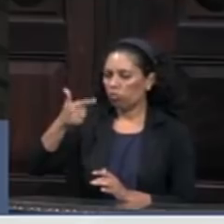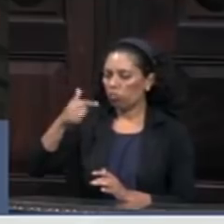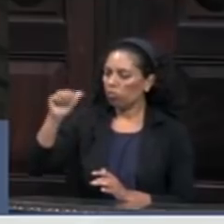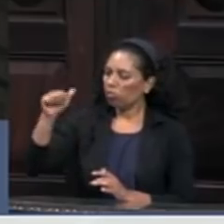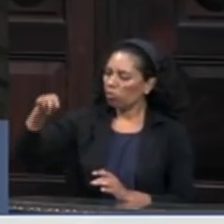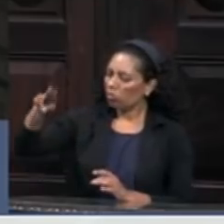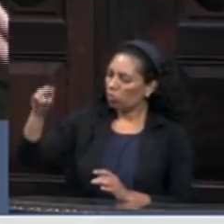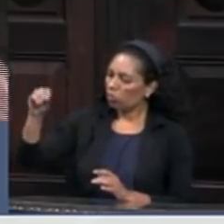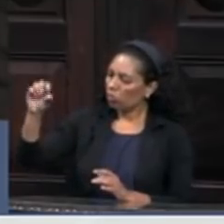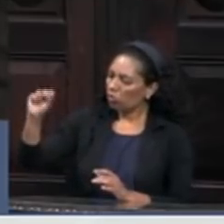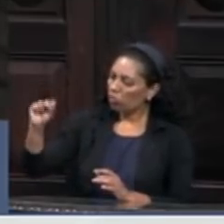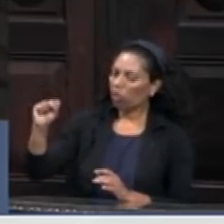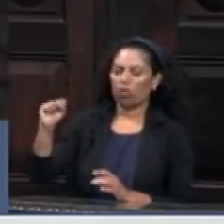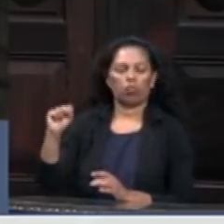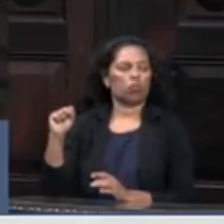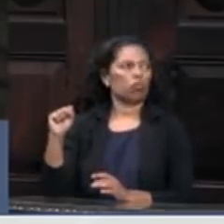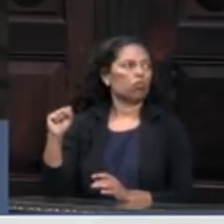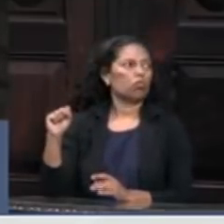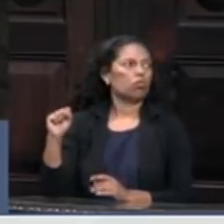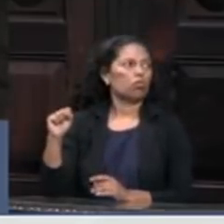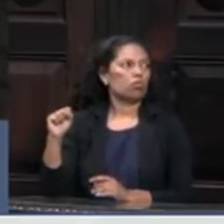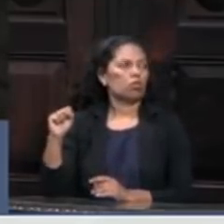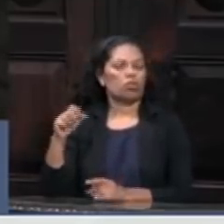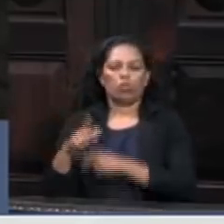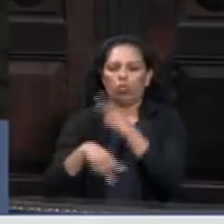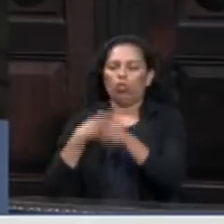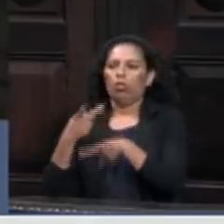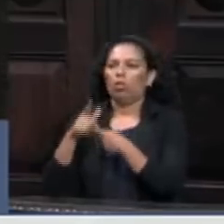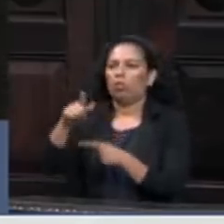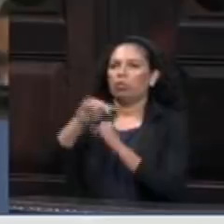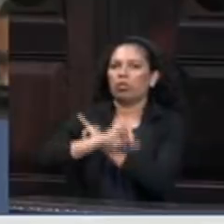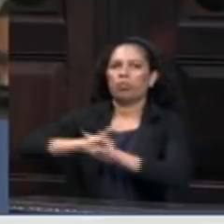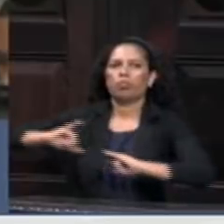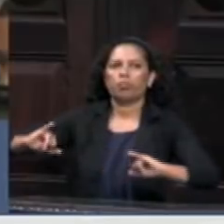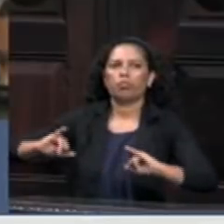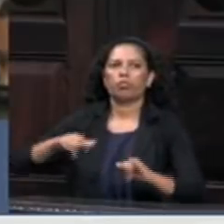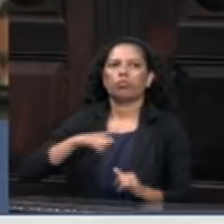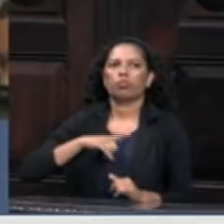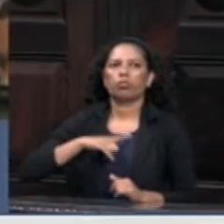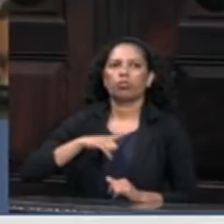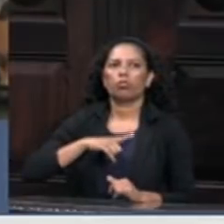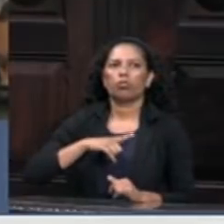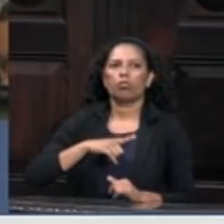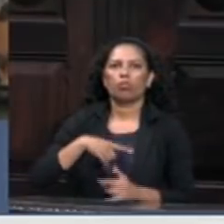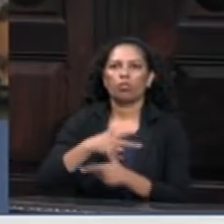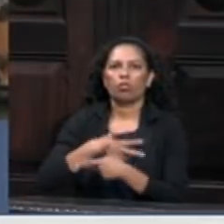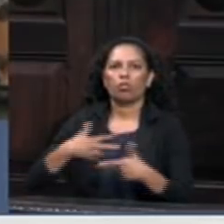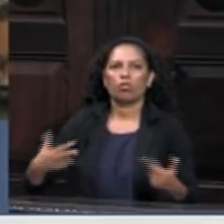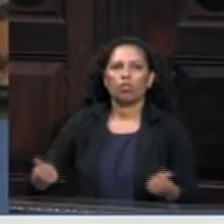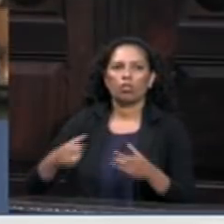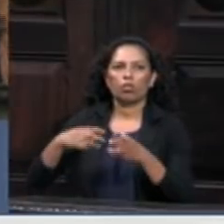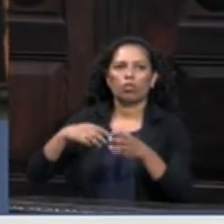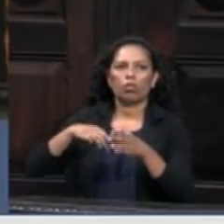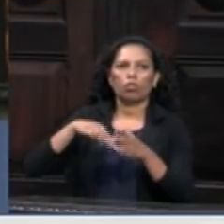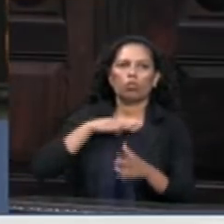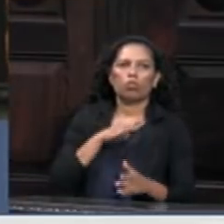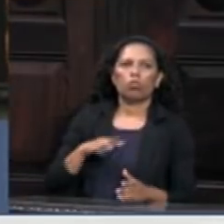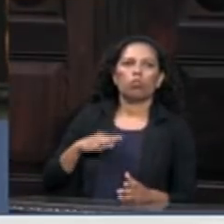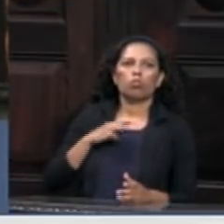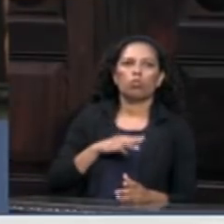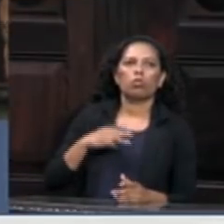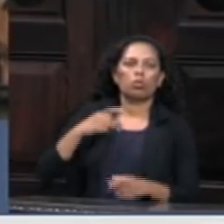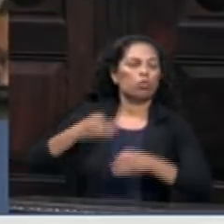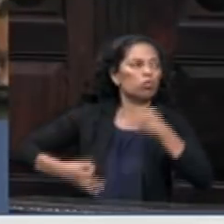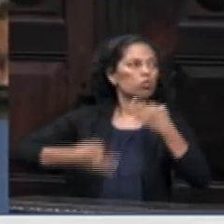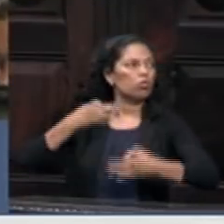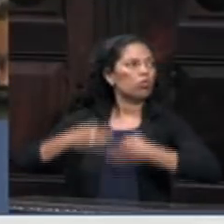tem acordo. Deixa eu dar uma informação a Vossa Excelência. Existe um termo de ajuste de conduta do Ministério Público com a Secretaria de Saúde, que